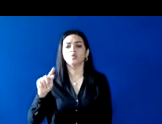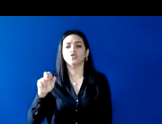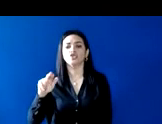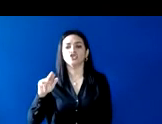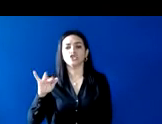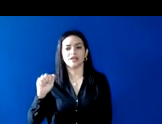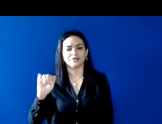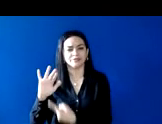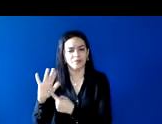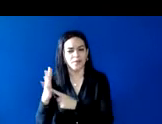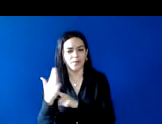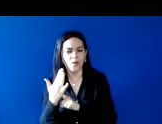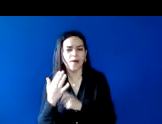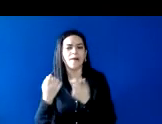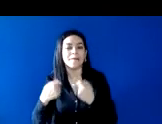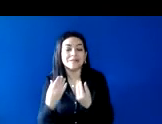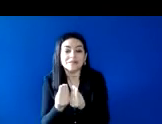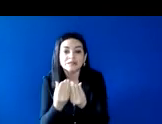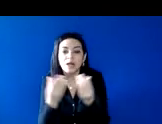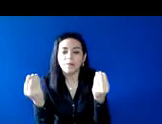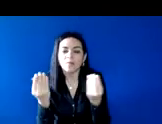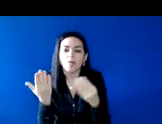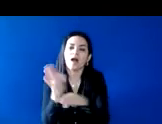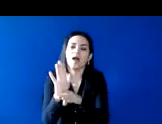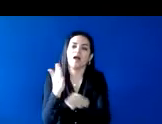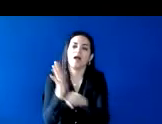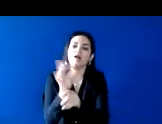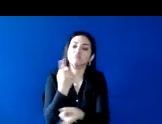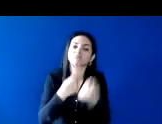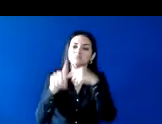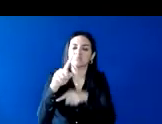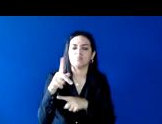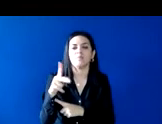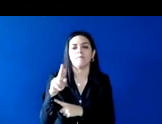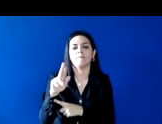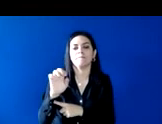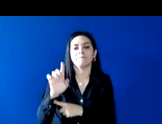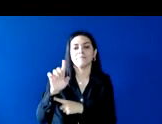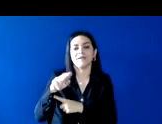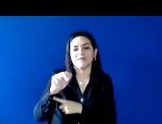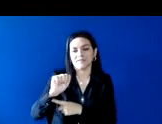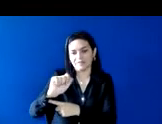muito qualificar o pré-natal, porque é uma